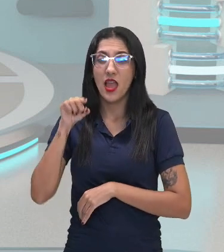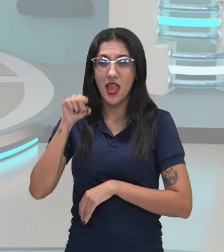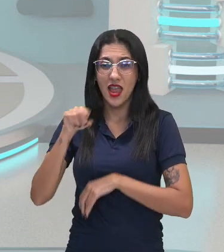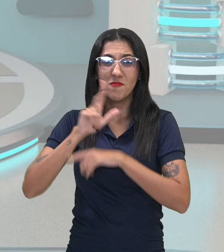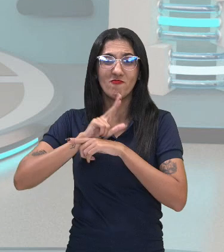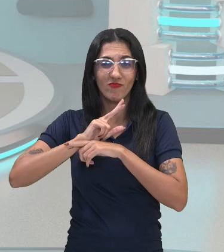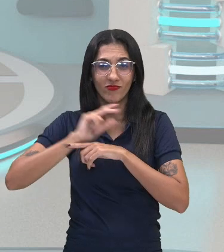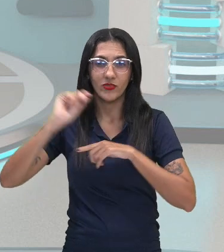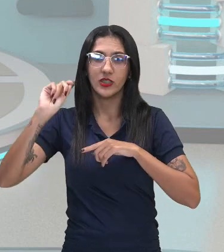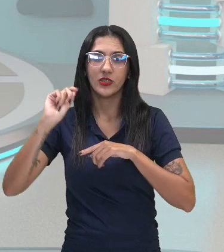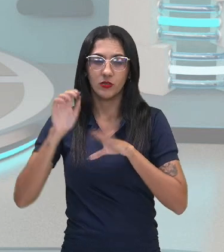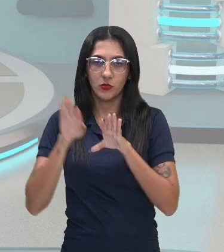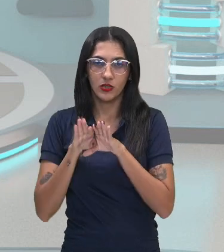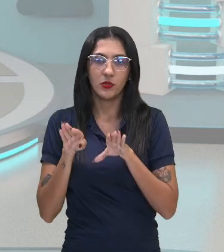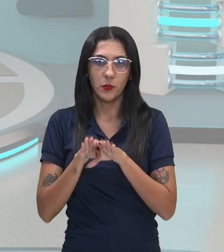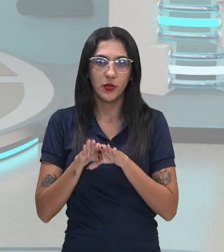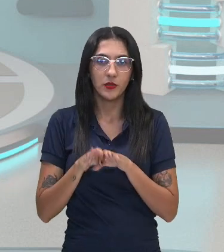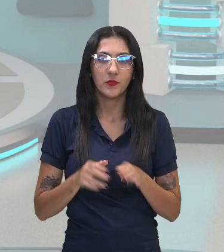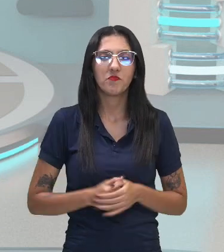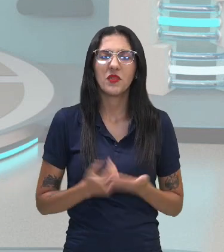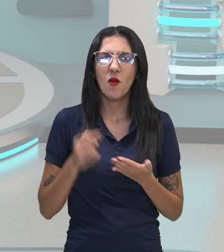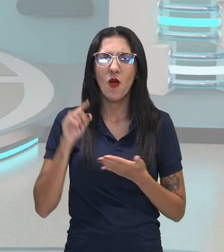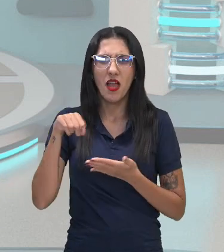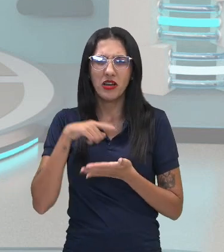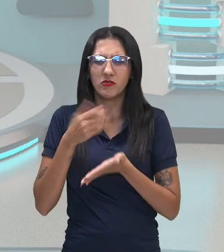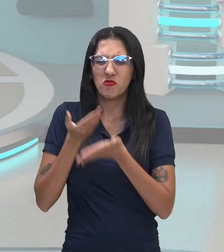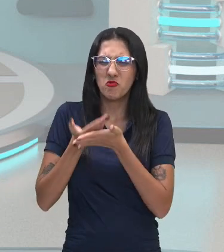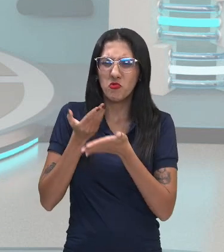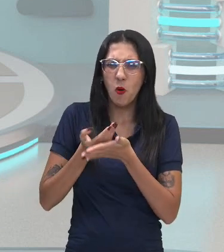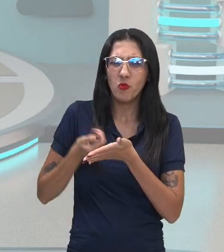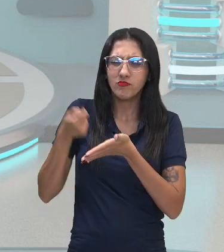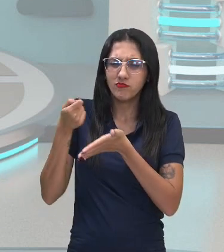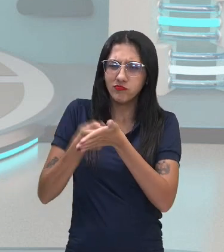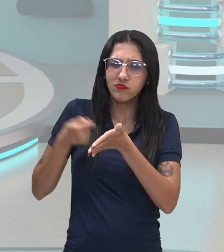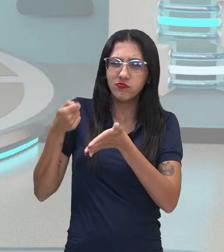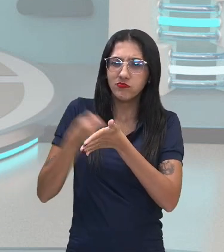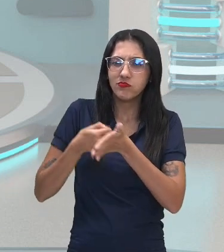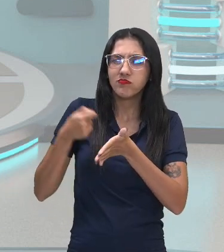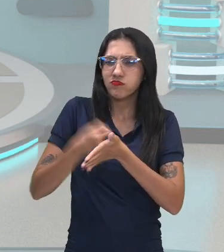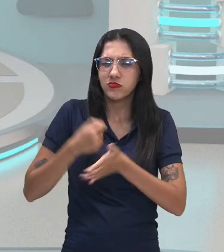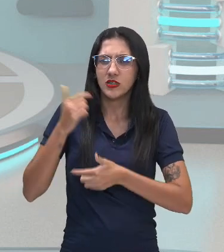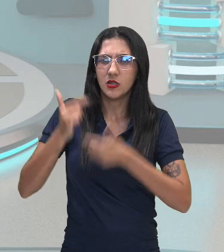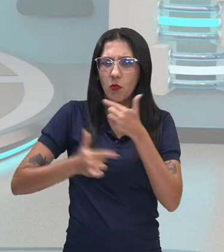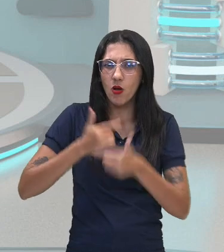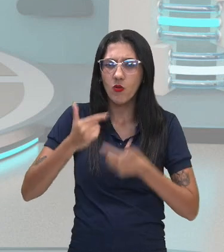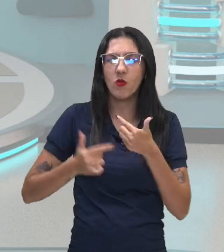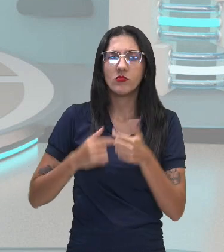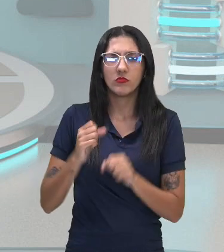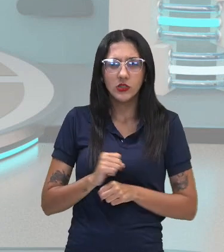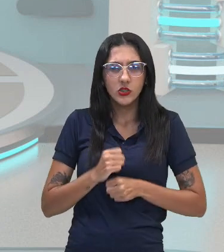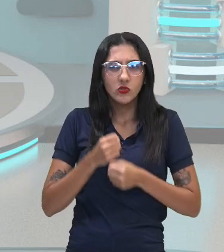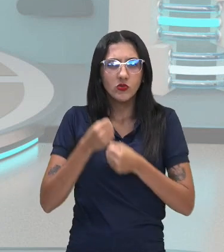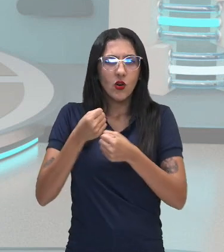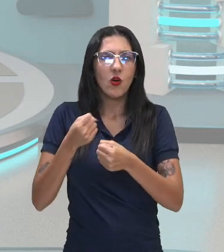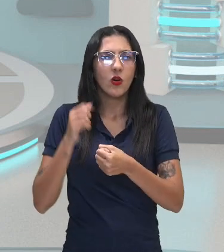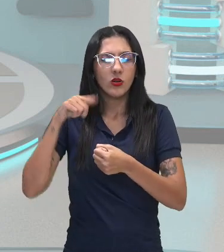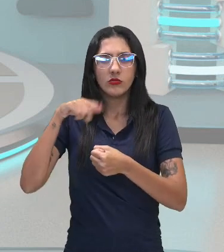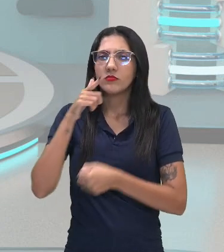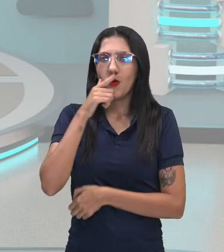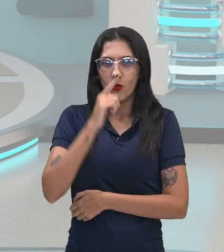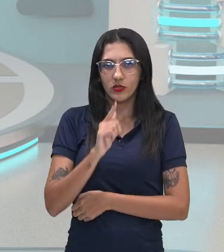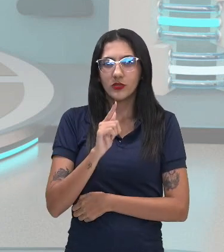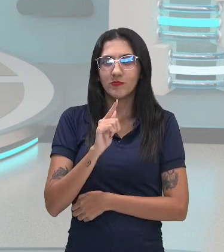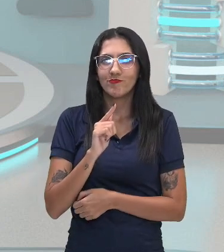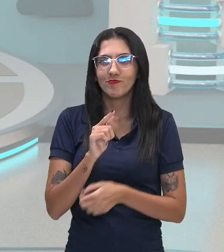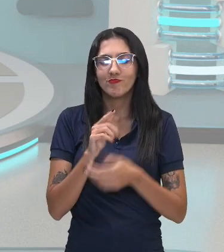e venceu. Deve ter lutado bastante, deve ter trabalhado bastante para chegar onde ela chegou. É